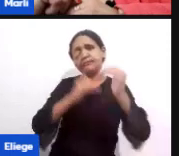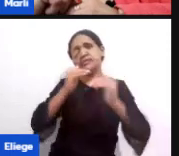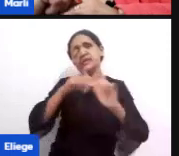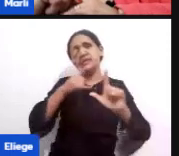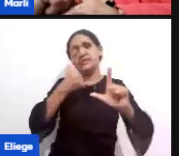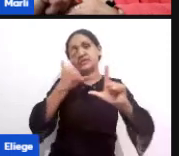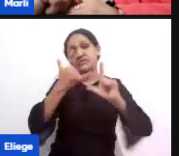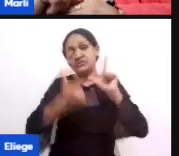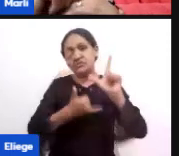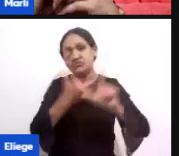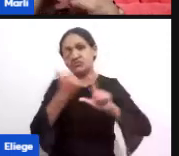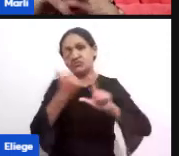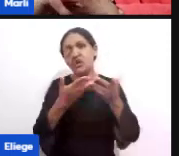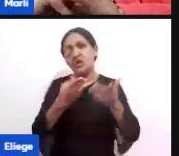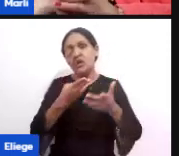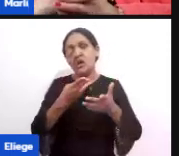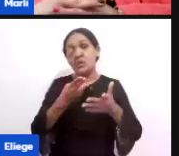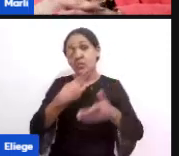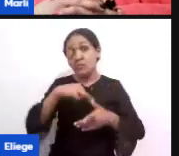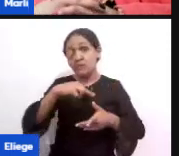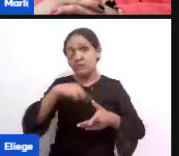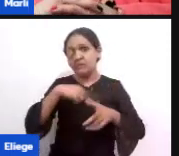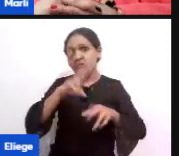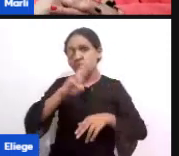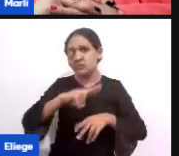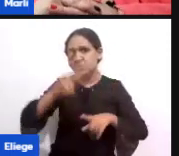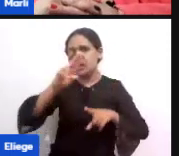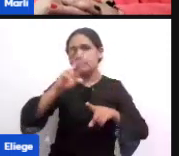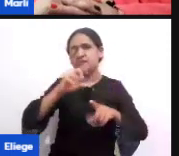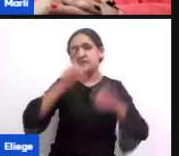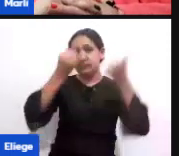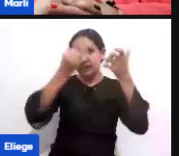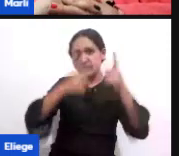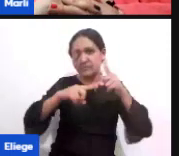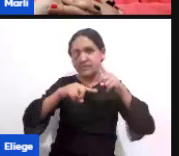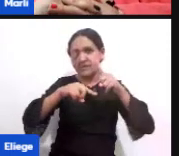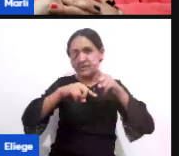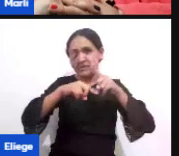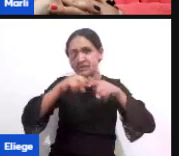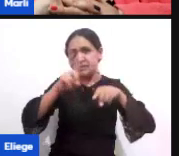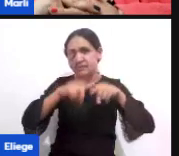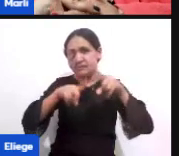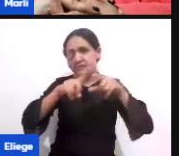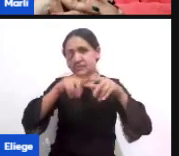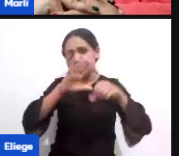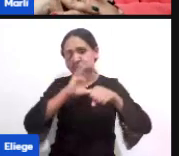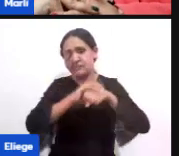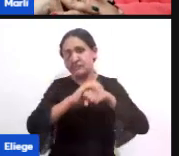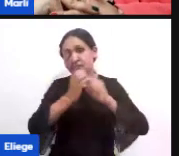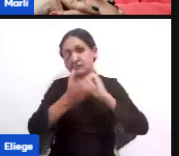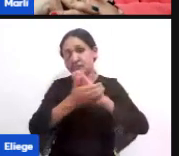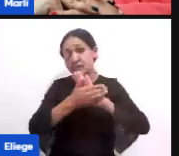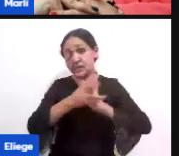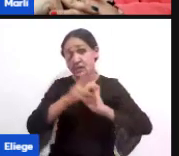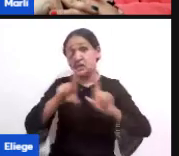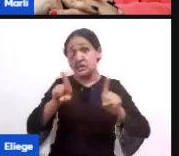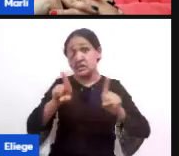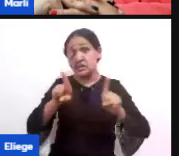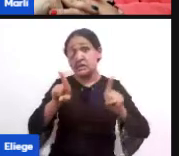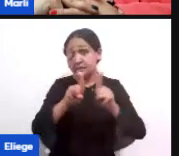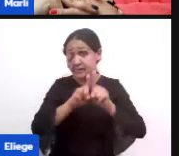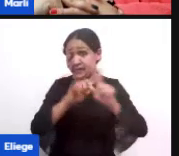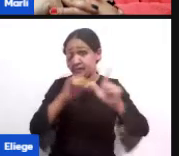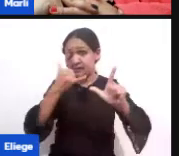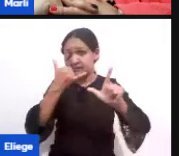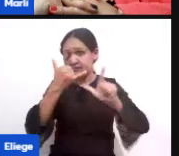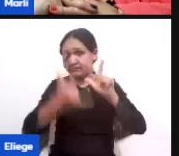trabalhar sobre materiais concretos. Os materiais concretos, eles também fazem parte da ludicidade. Mas por que a gente